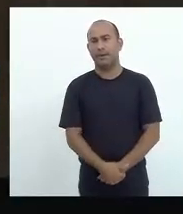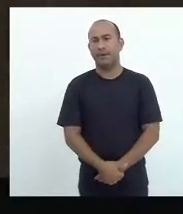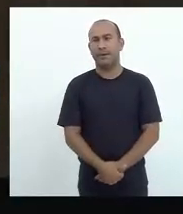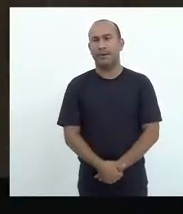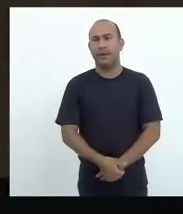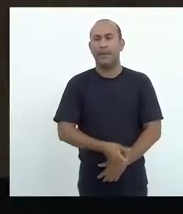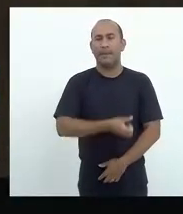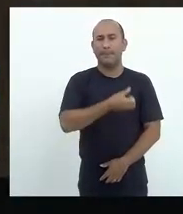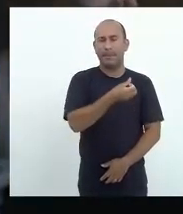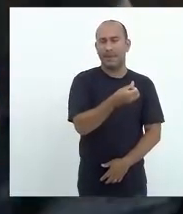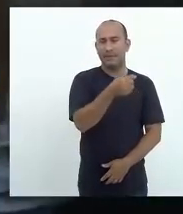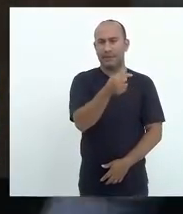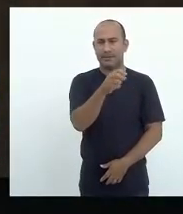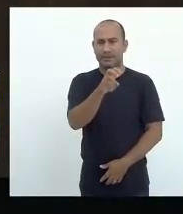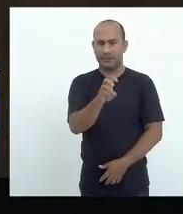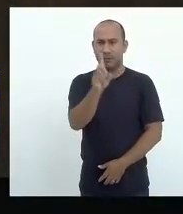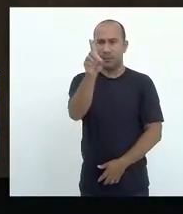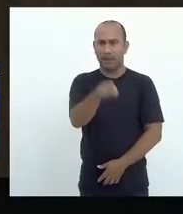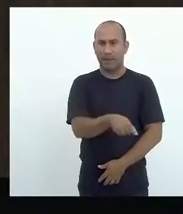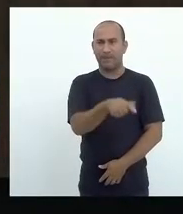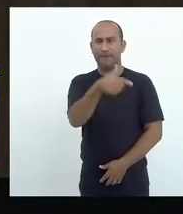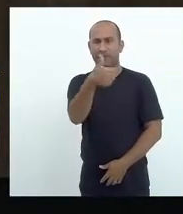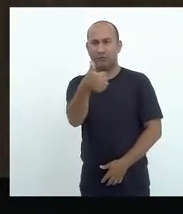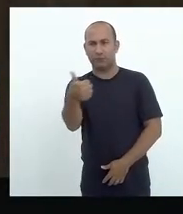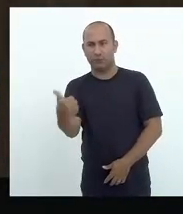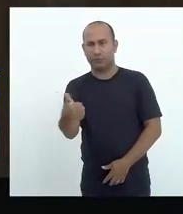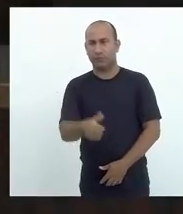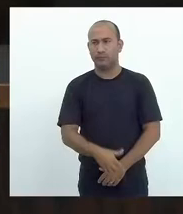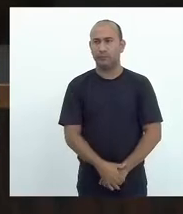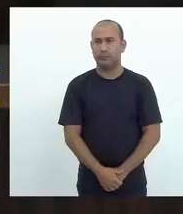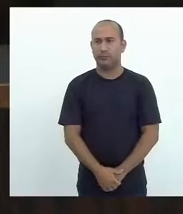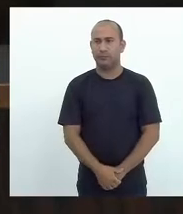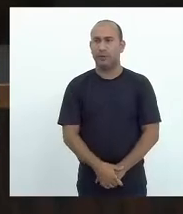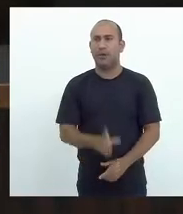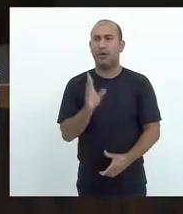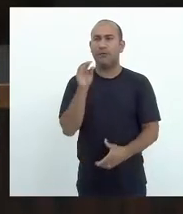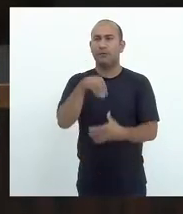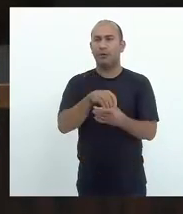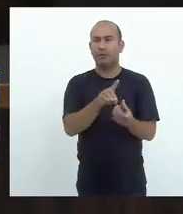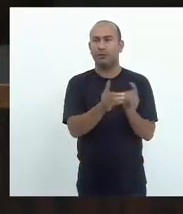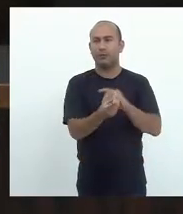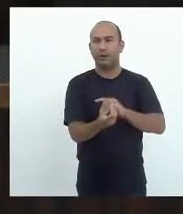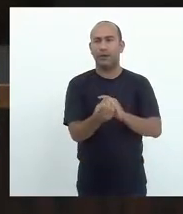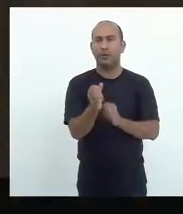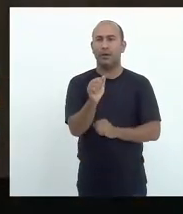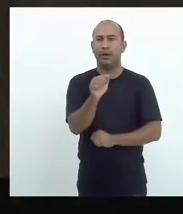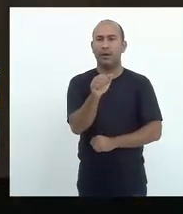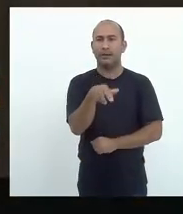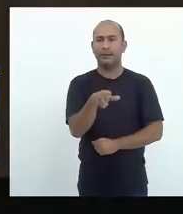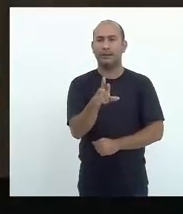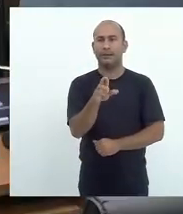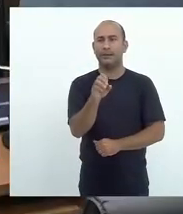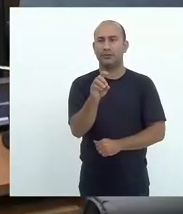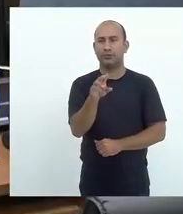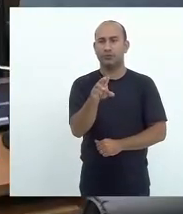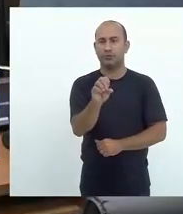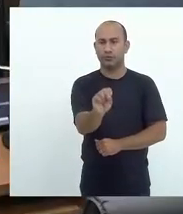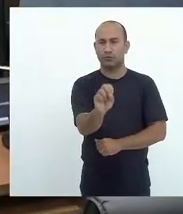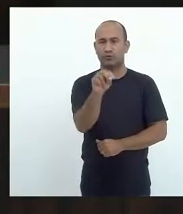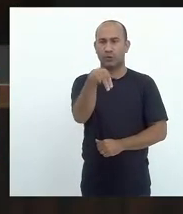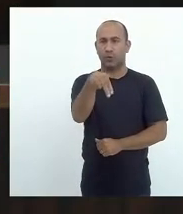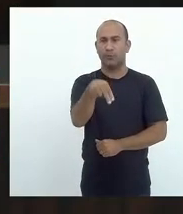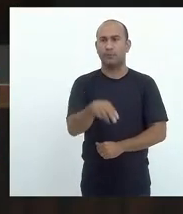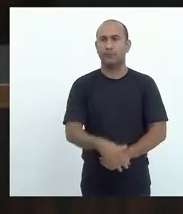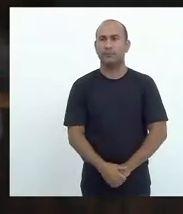3966. E no 675/21. 675. Só consignar o voto contrário, por gentileza. Obrigado, deputado Anderson Moraes. Muito obrigado, presidente. Obrigado, deputado.